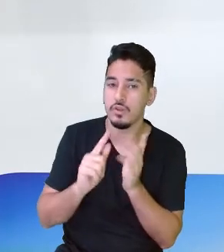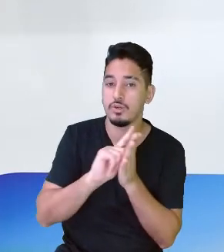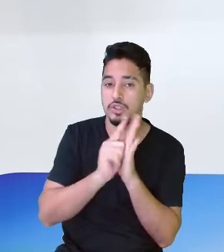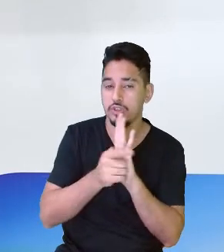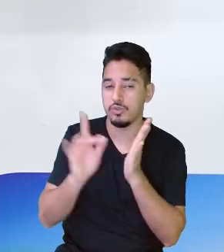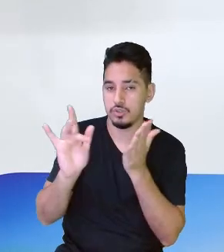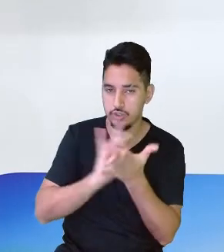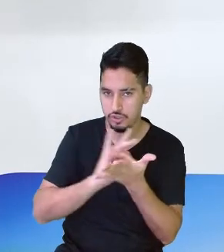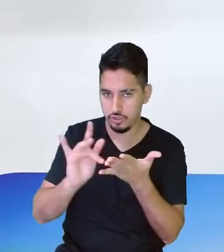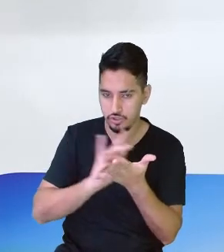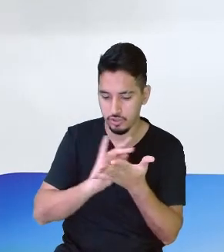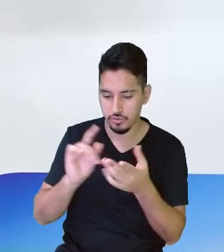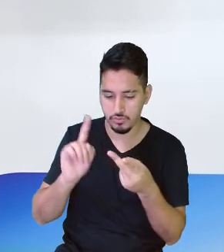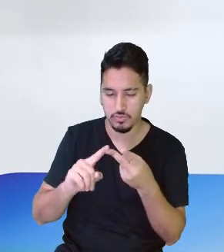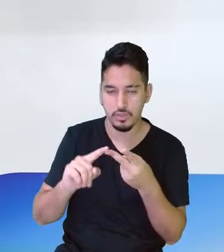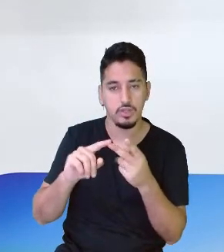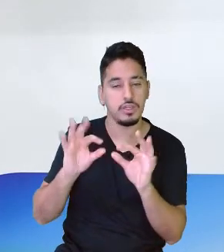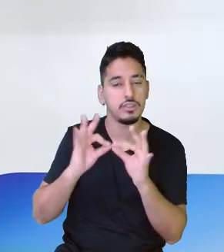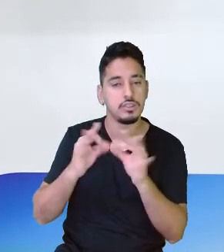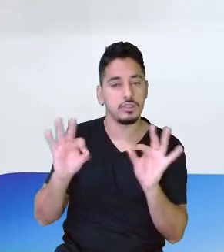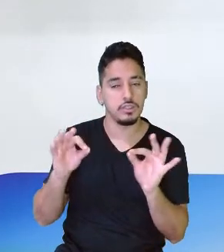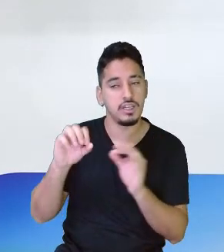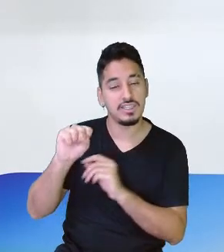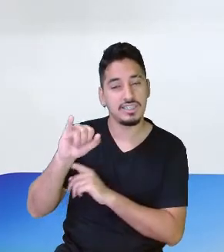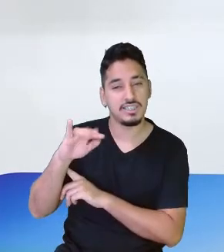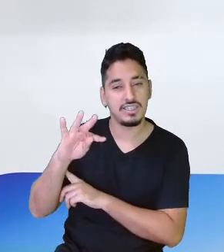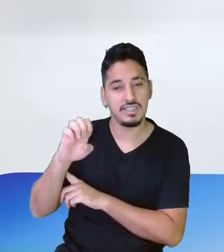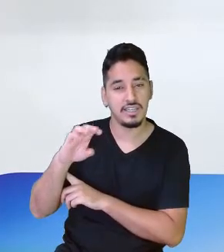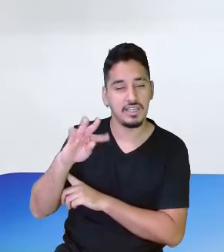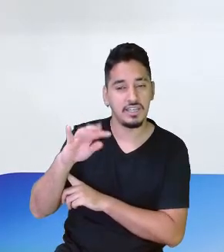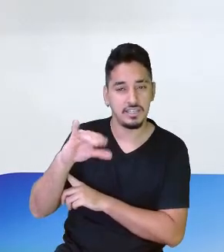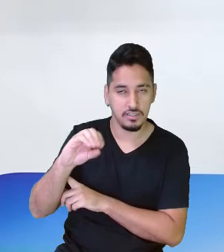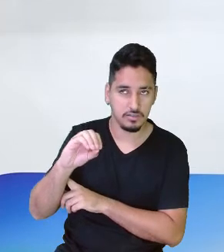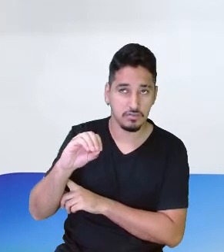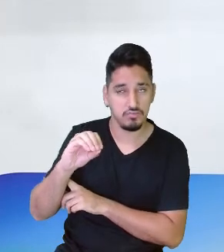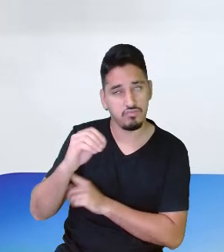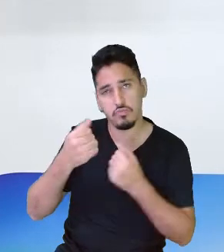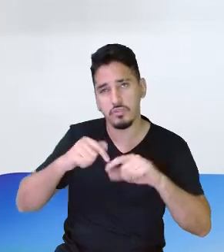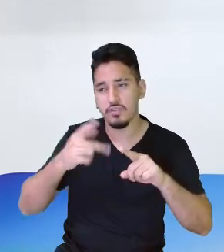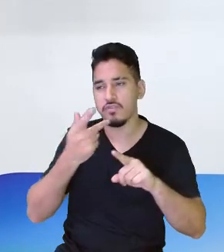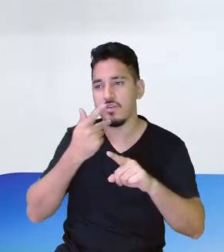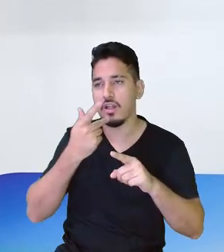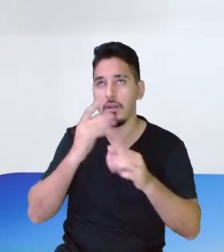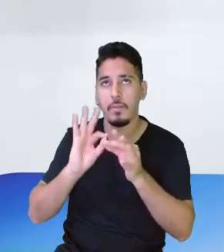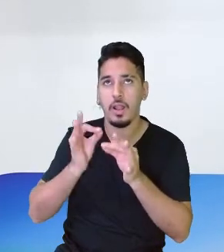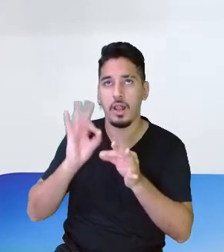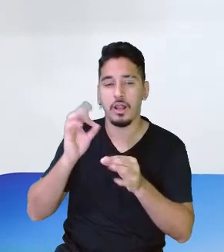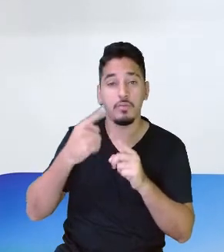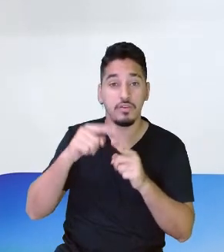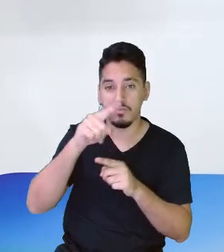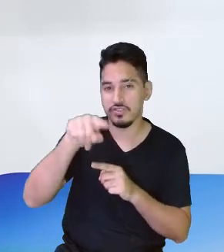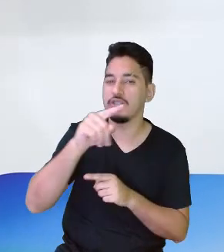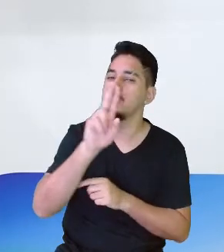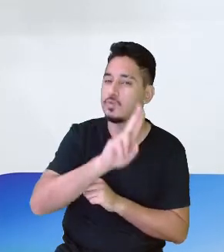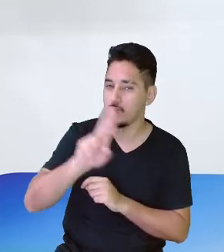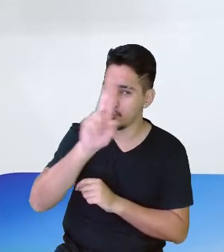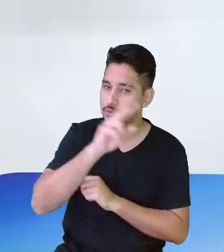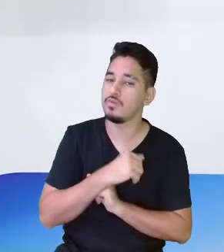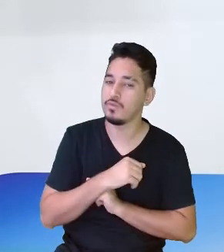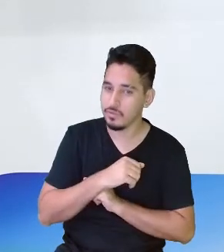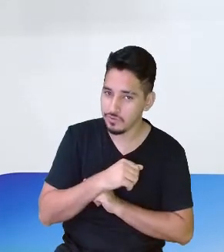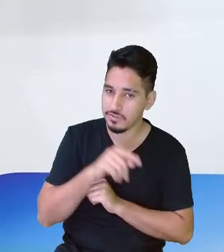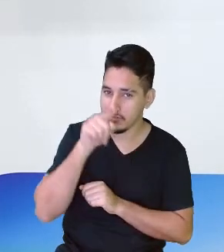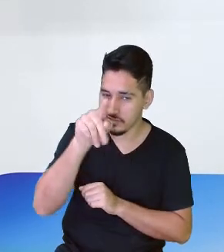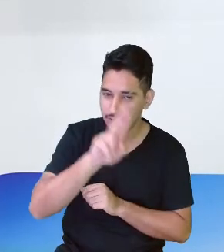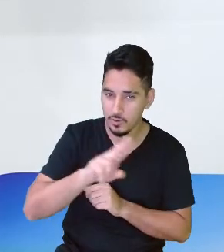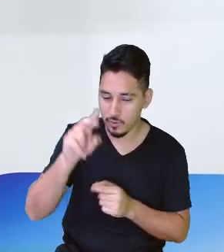digital, é um gênero sintético. Isso aqui eu nem precisaria estar falando tanto para vocês, porque vocês já usam os memes. Vocês usam os